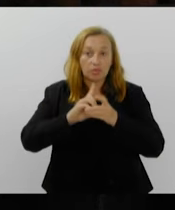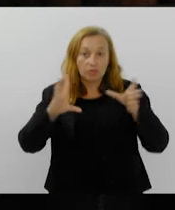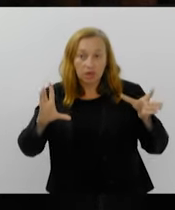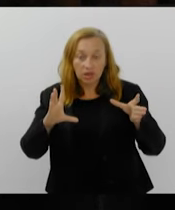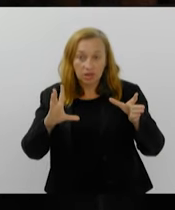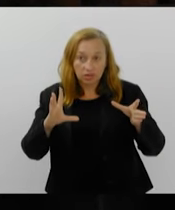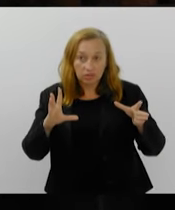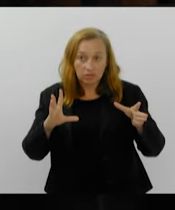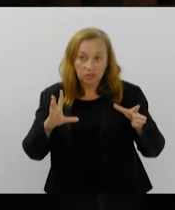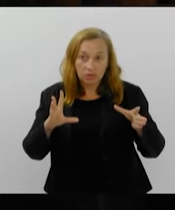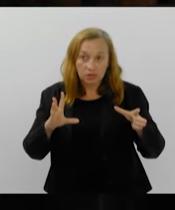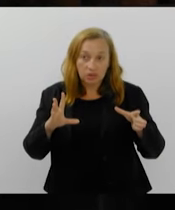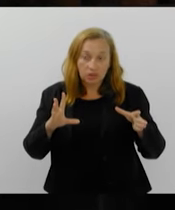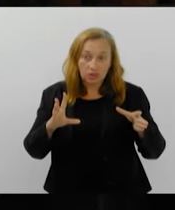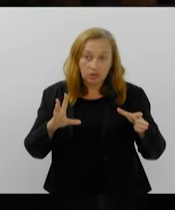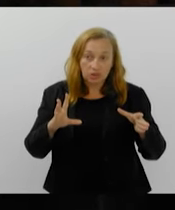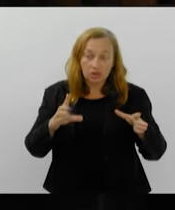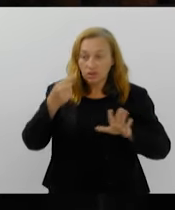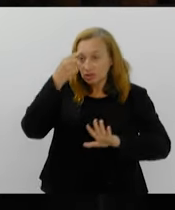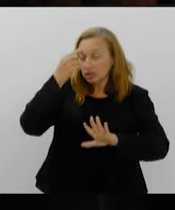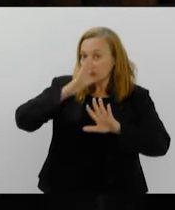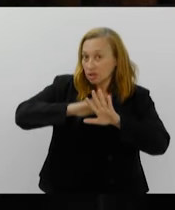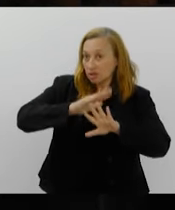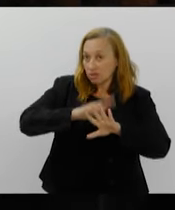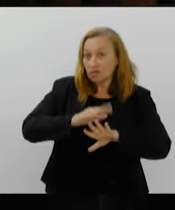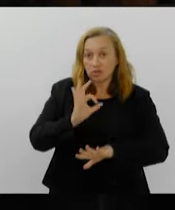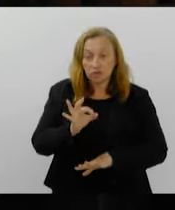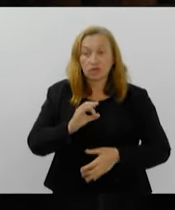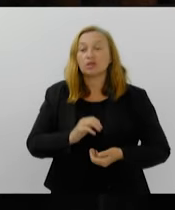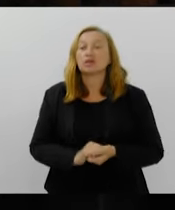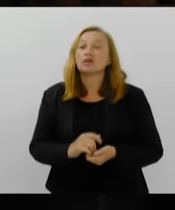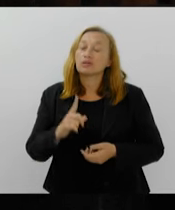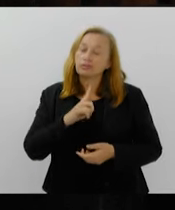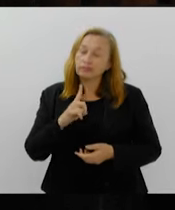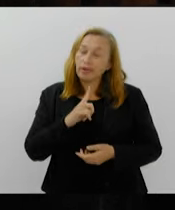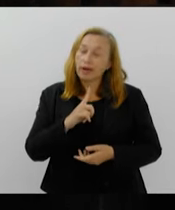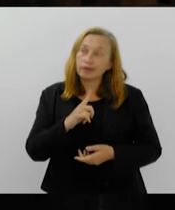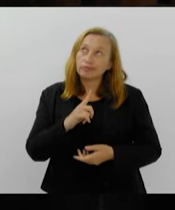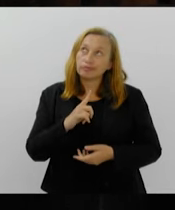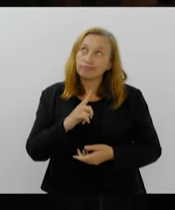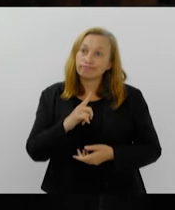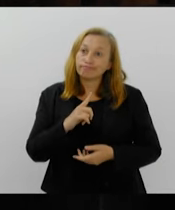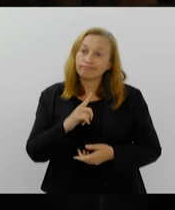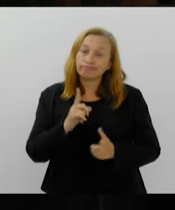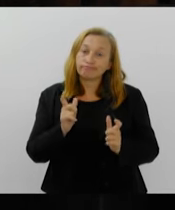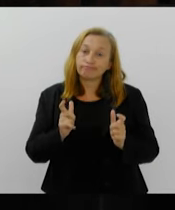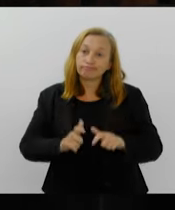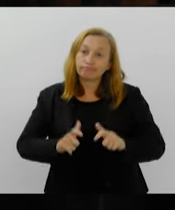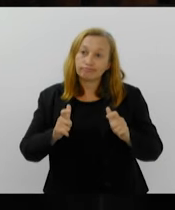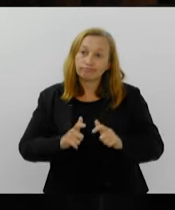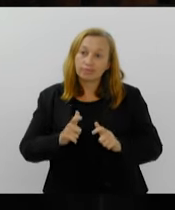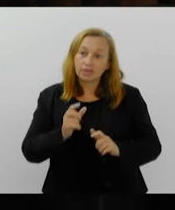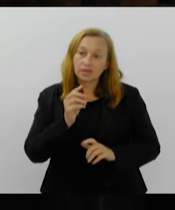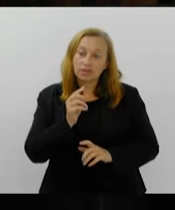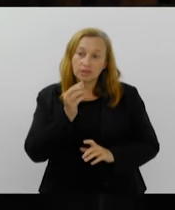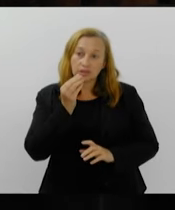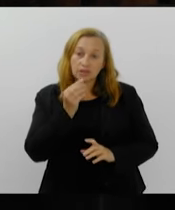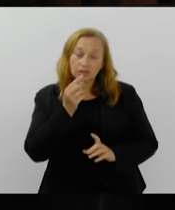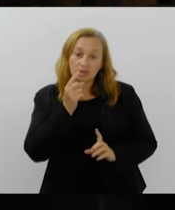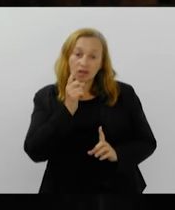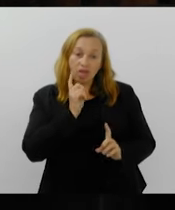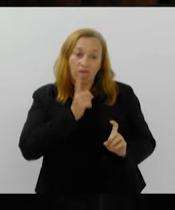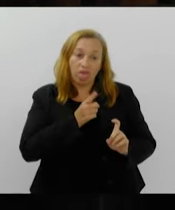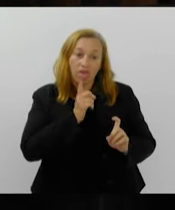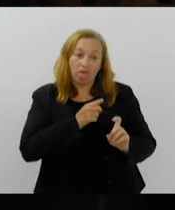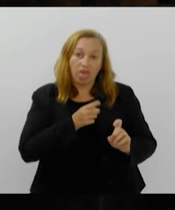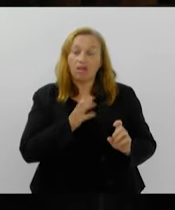exercício dos embates ideológicos inclusive Tem se tornado lugar de ofensa e de calúnia